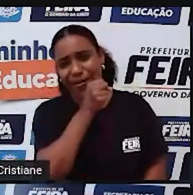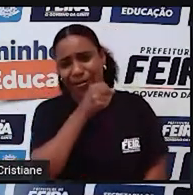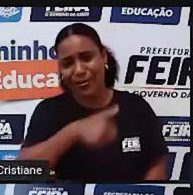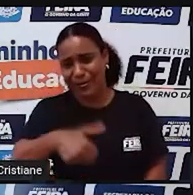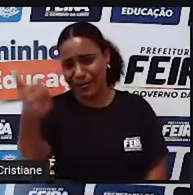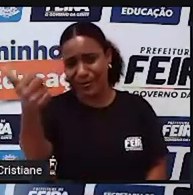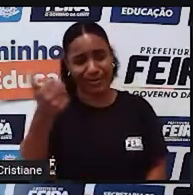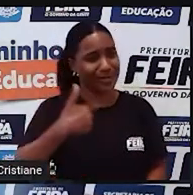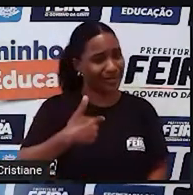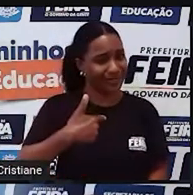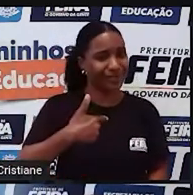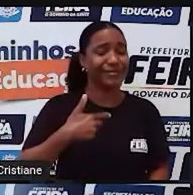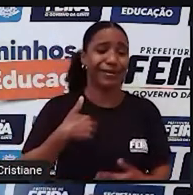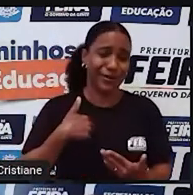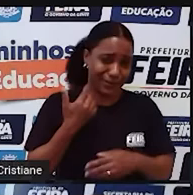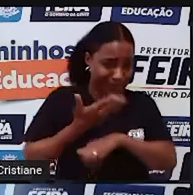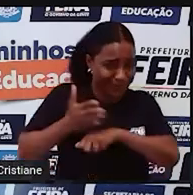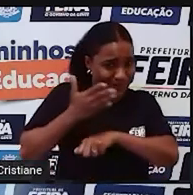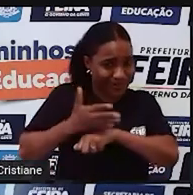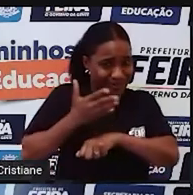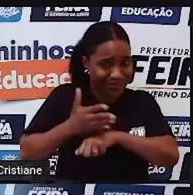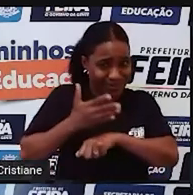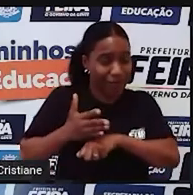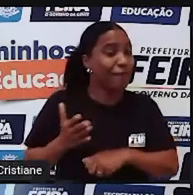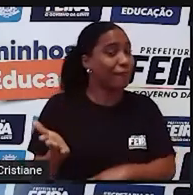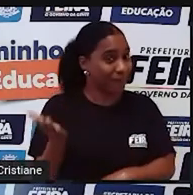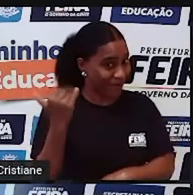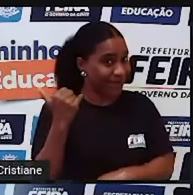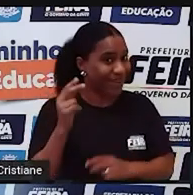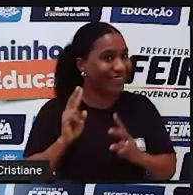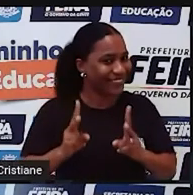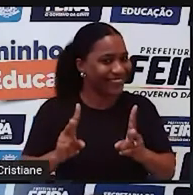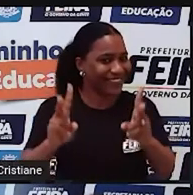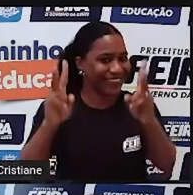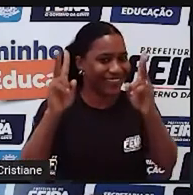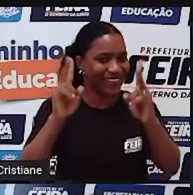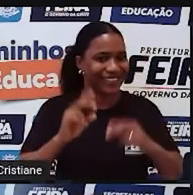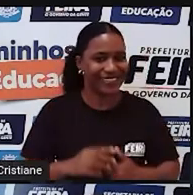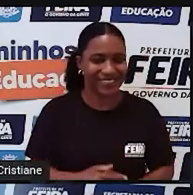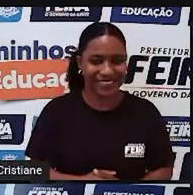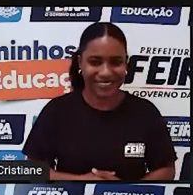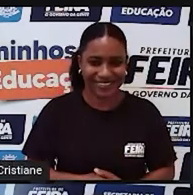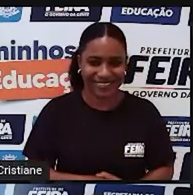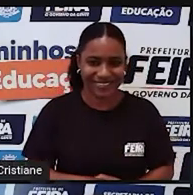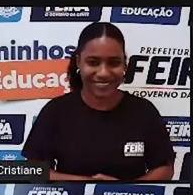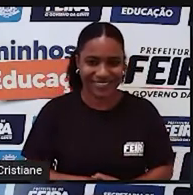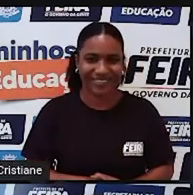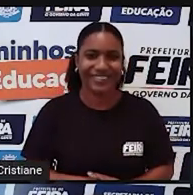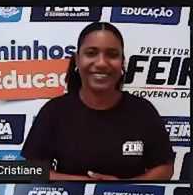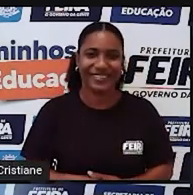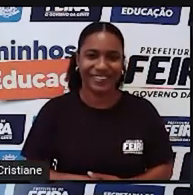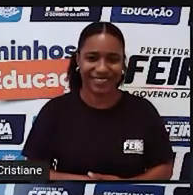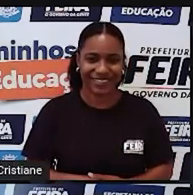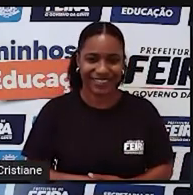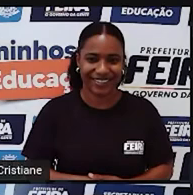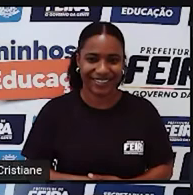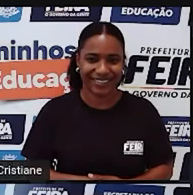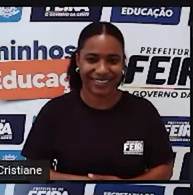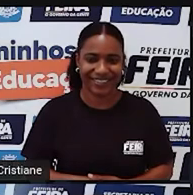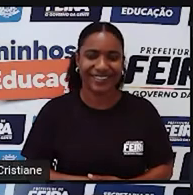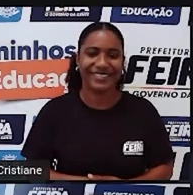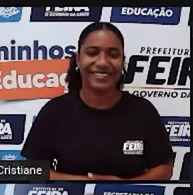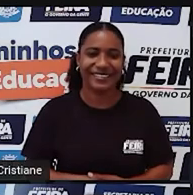clique. Eu ainda estou aprendendo. Let's go, number 6. Hi. Good evening.